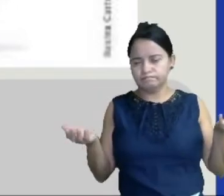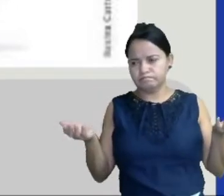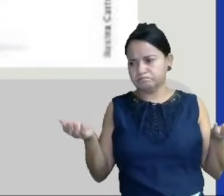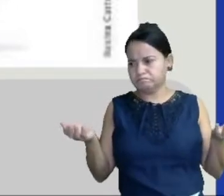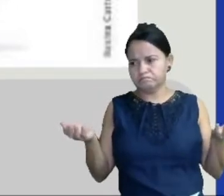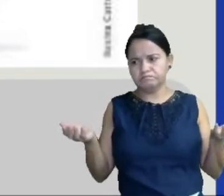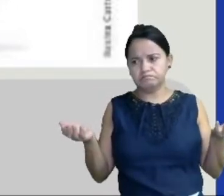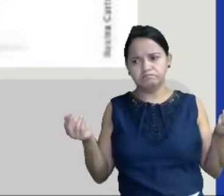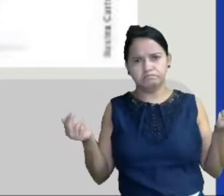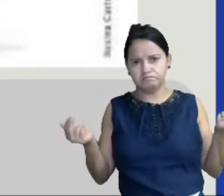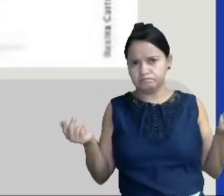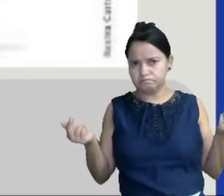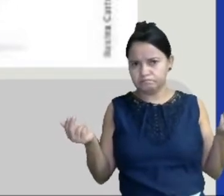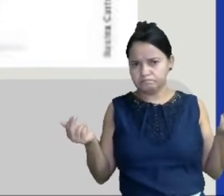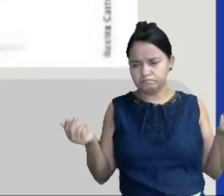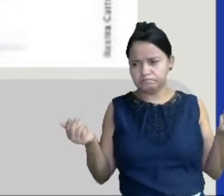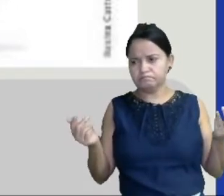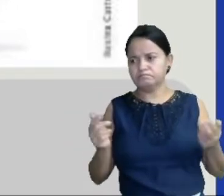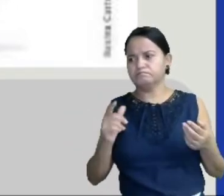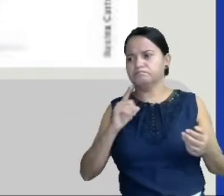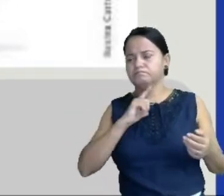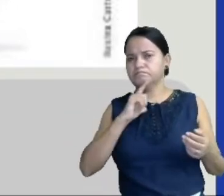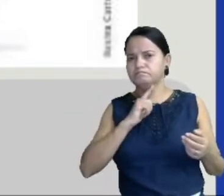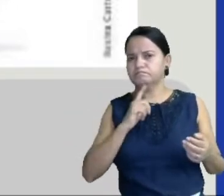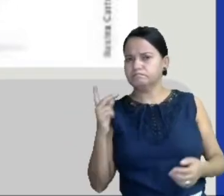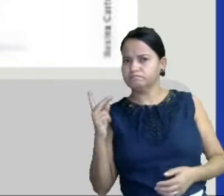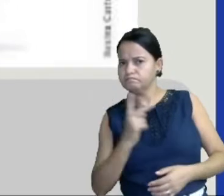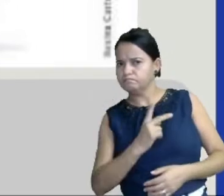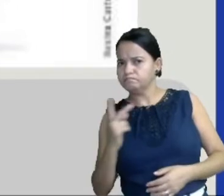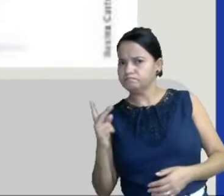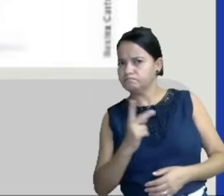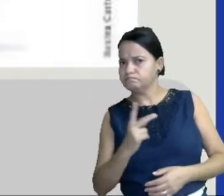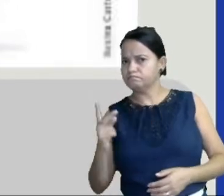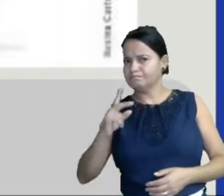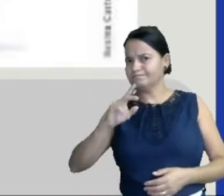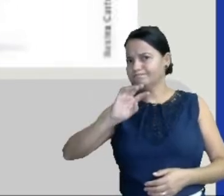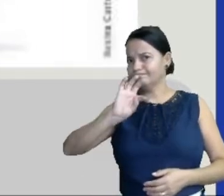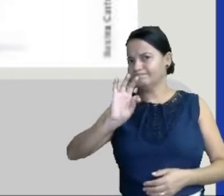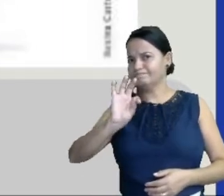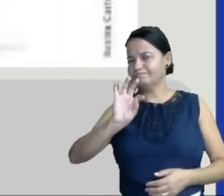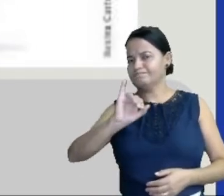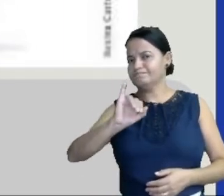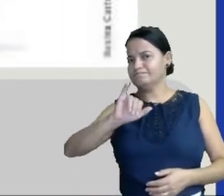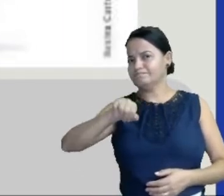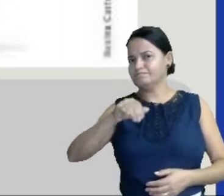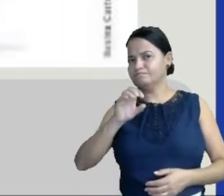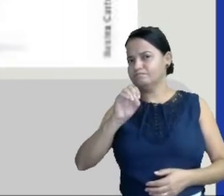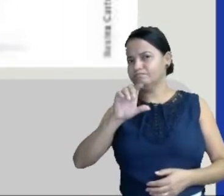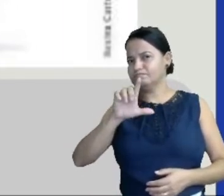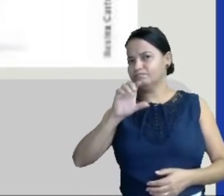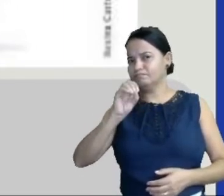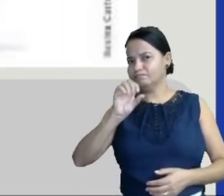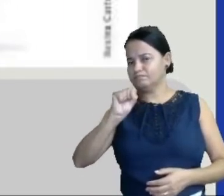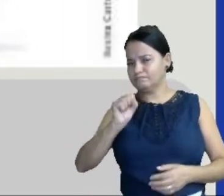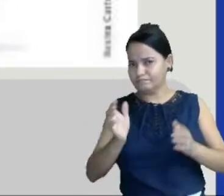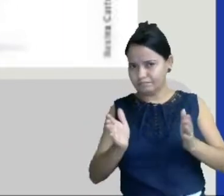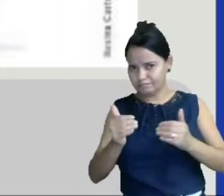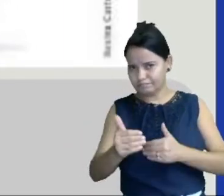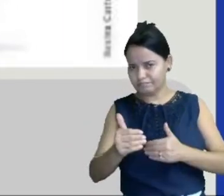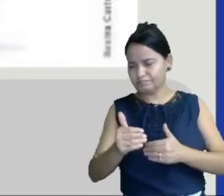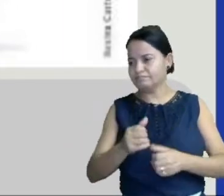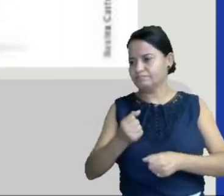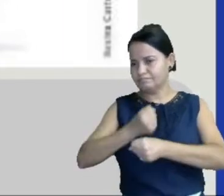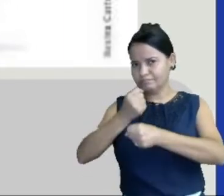que são iguais né Então tá dando a ideia que os dois têm o mesmo peso então tá retirando os dois tijolos